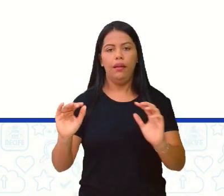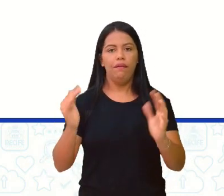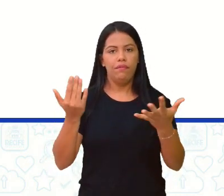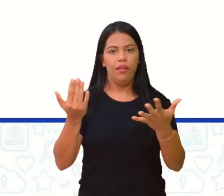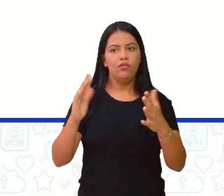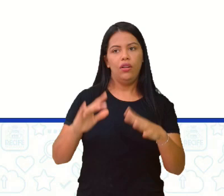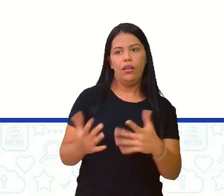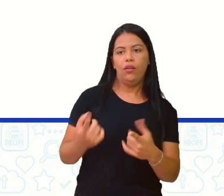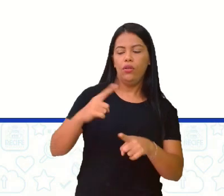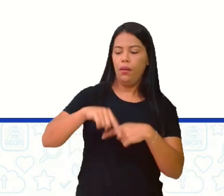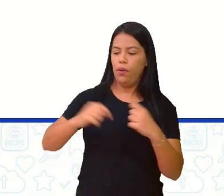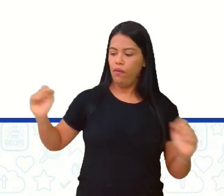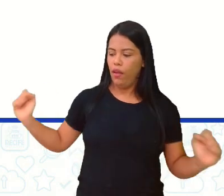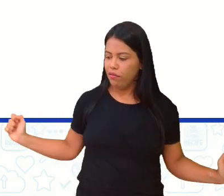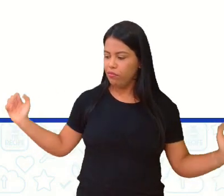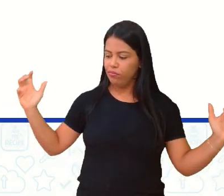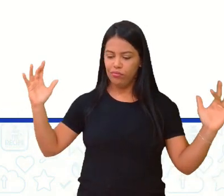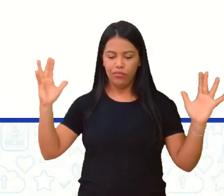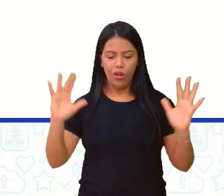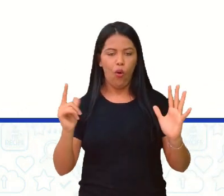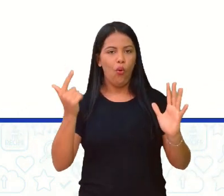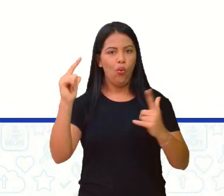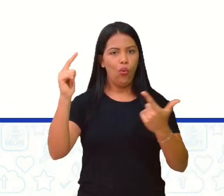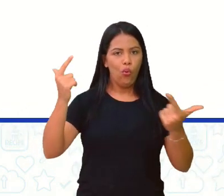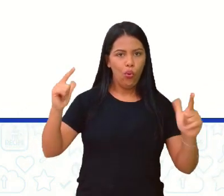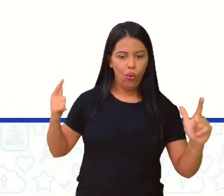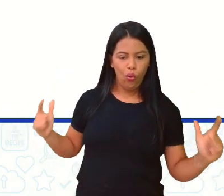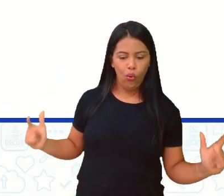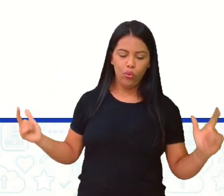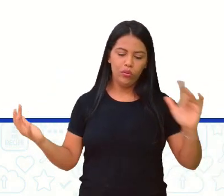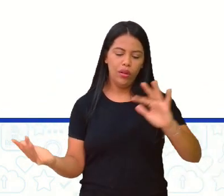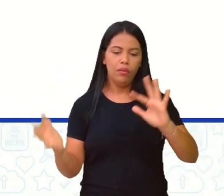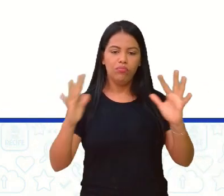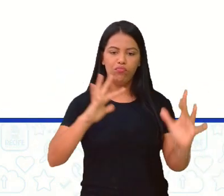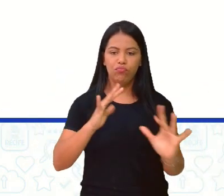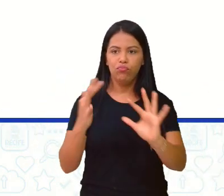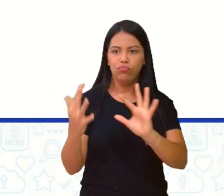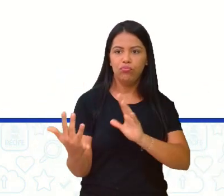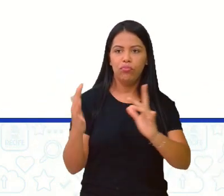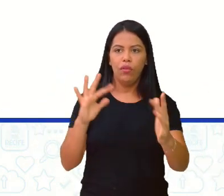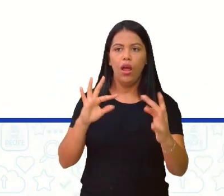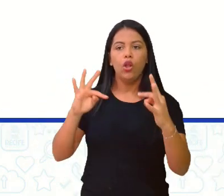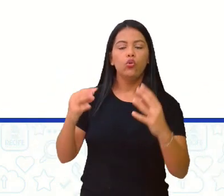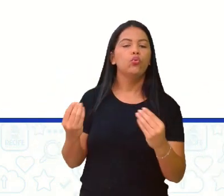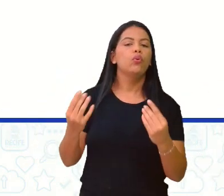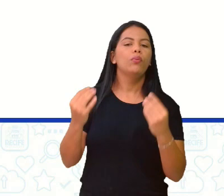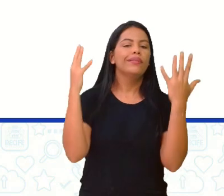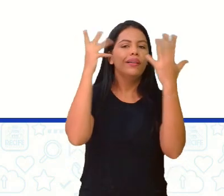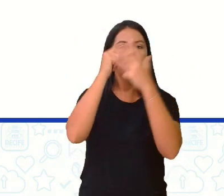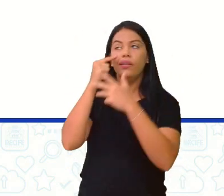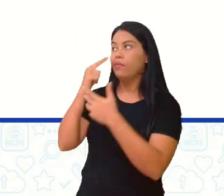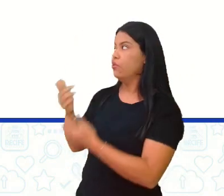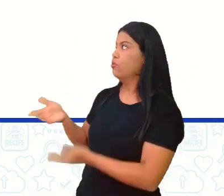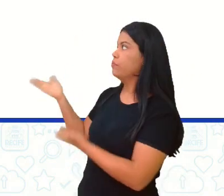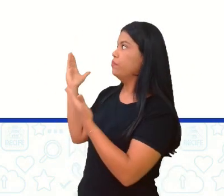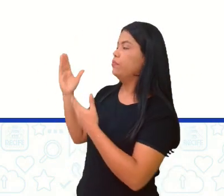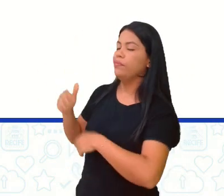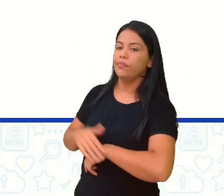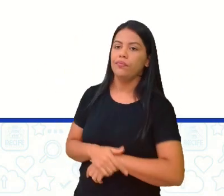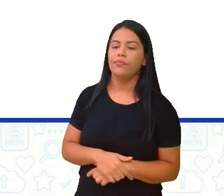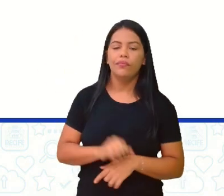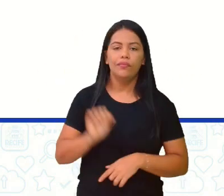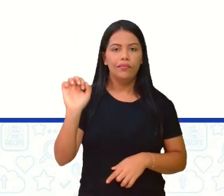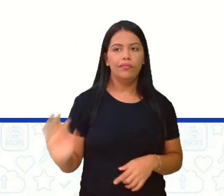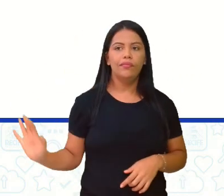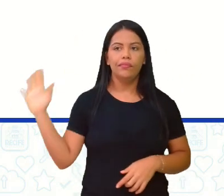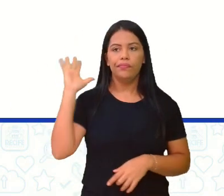figuras entram na roda de samba pelo lado oposto. Olha aí, tudo bem arrumadinho e lindo. Olha, gente, nessa leitura de imagem,